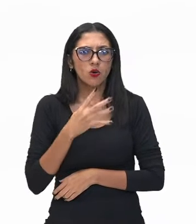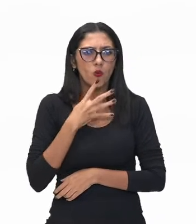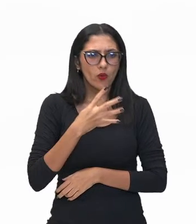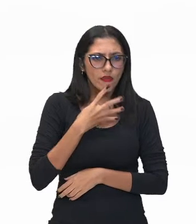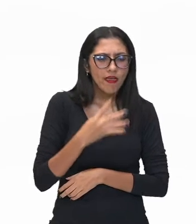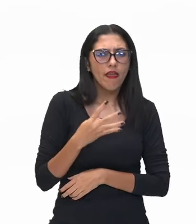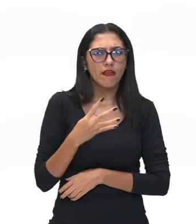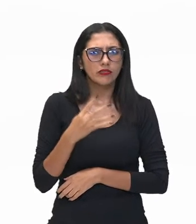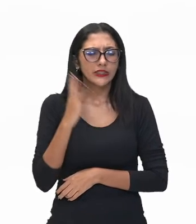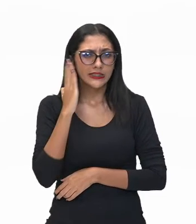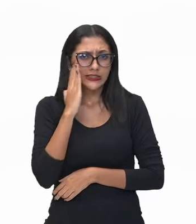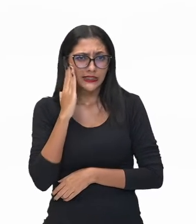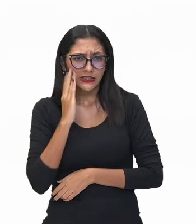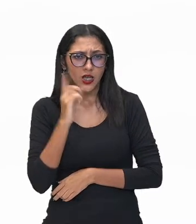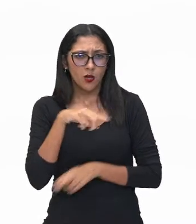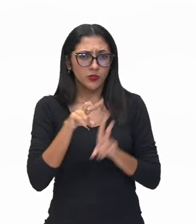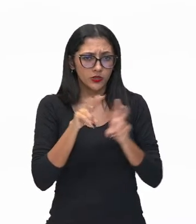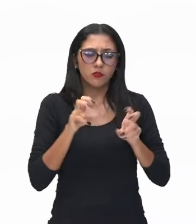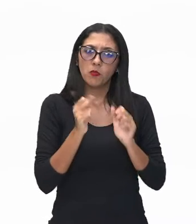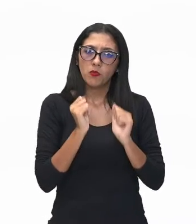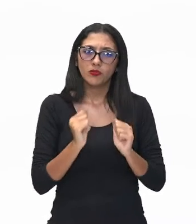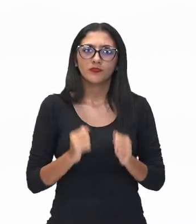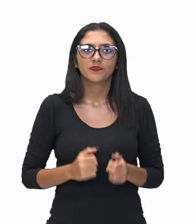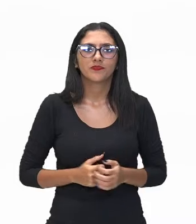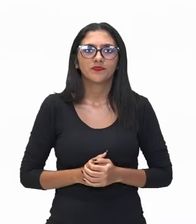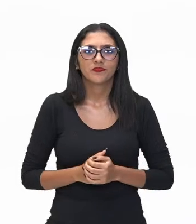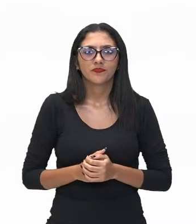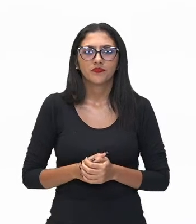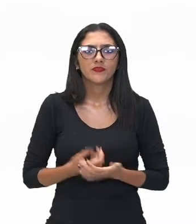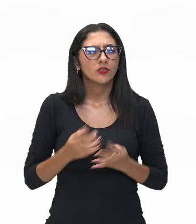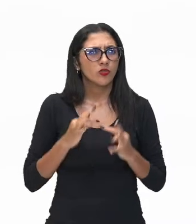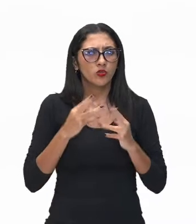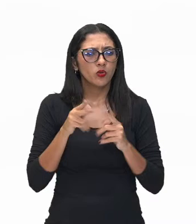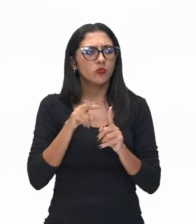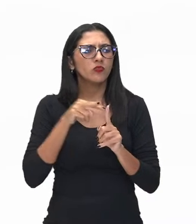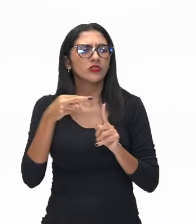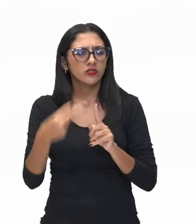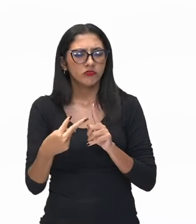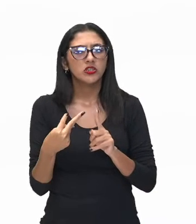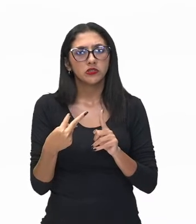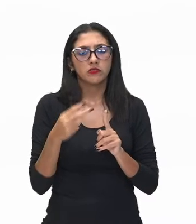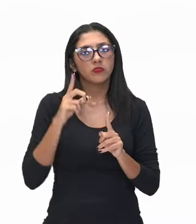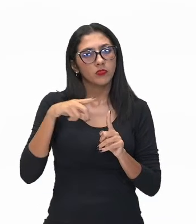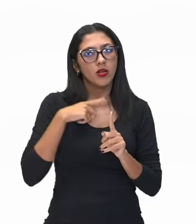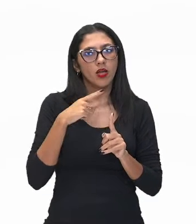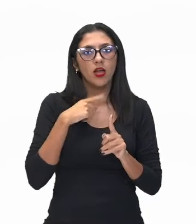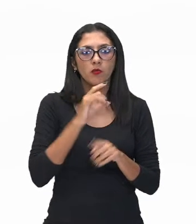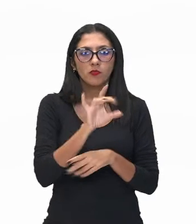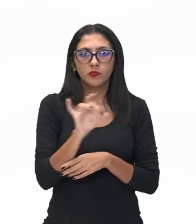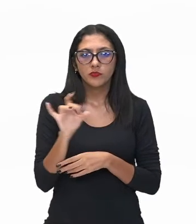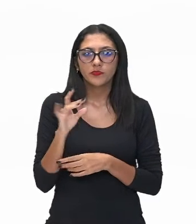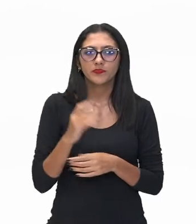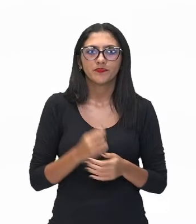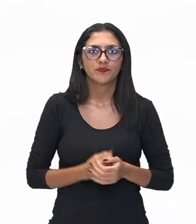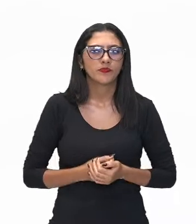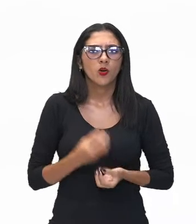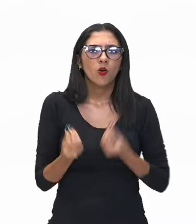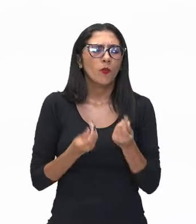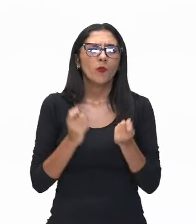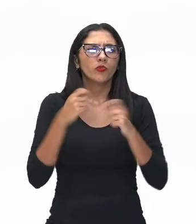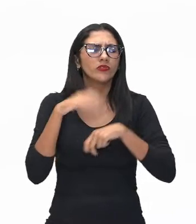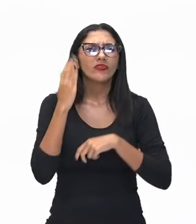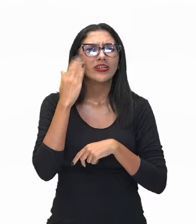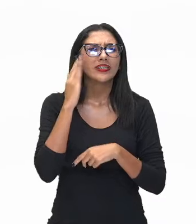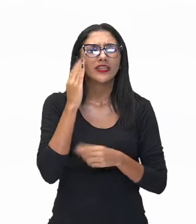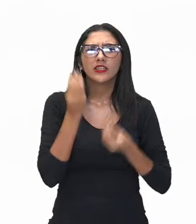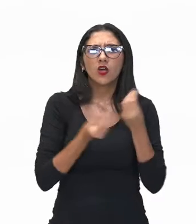terreno, né? Então, todo ponto de vista é um ponto. Para entender como alguém lê, é necessário saber